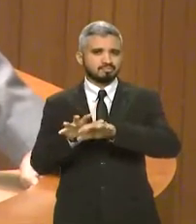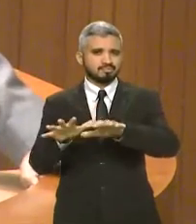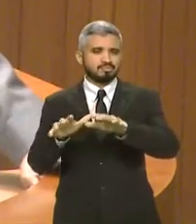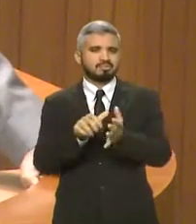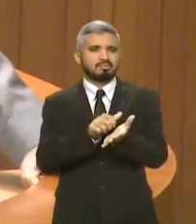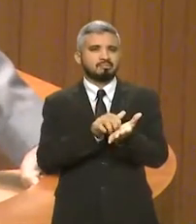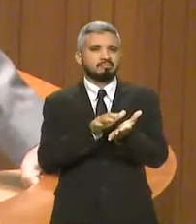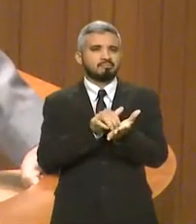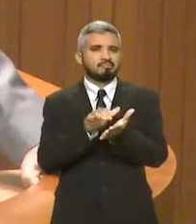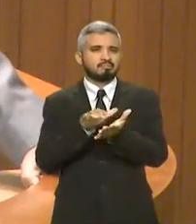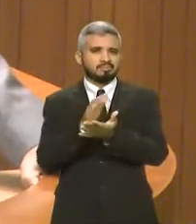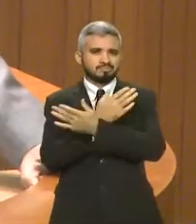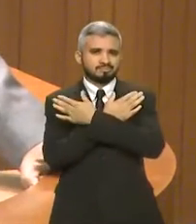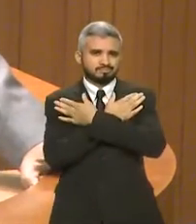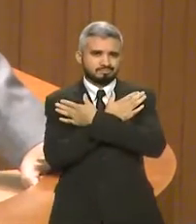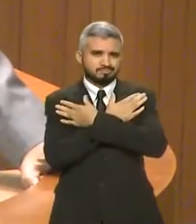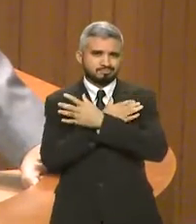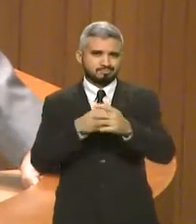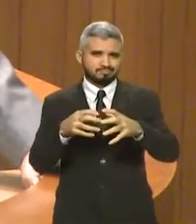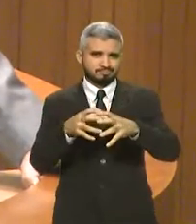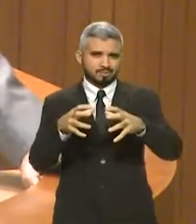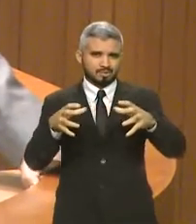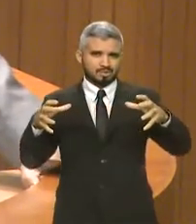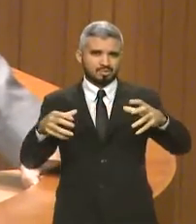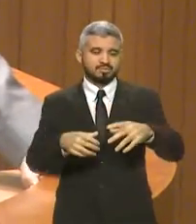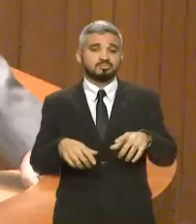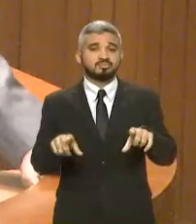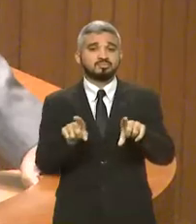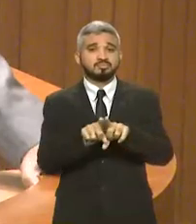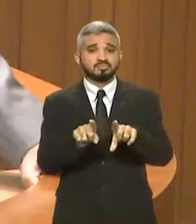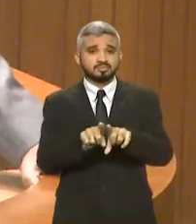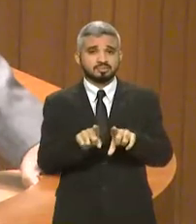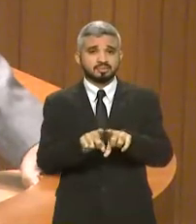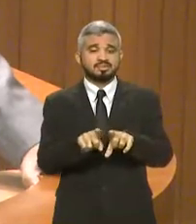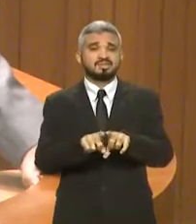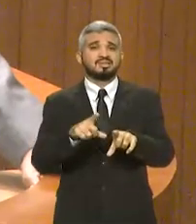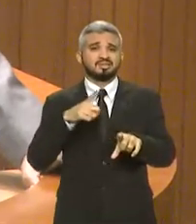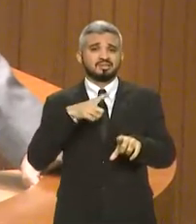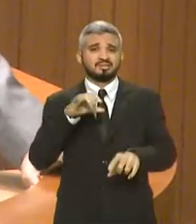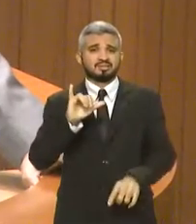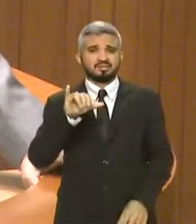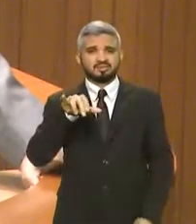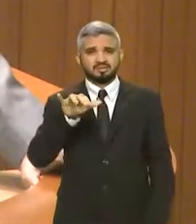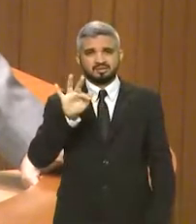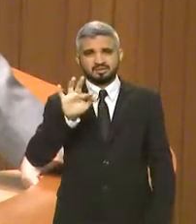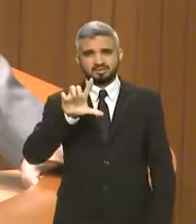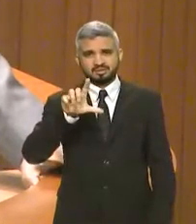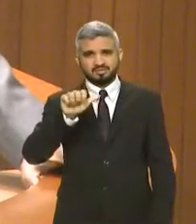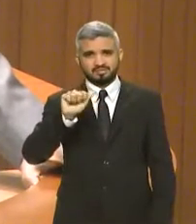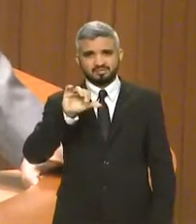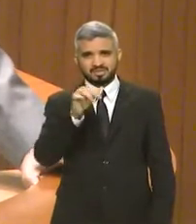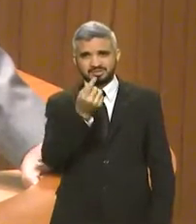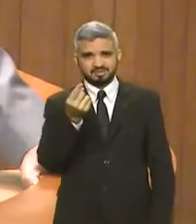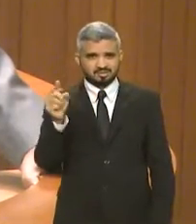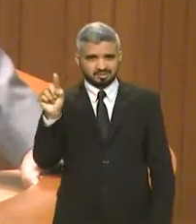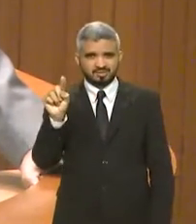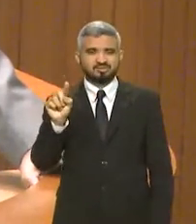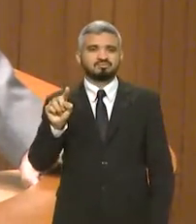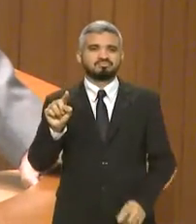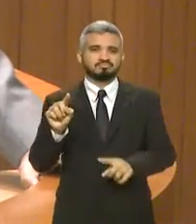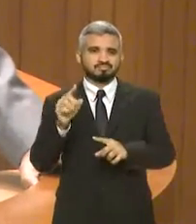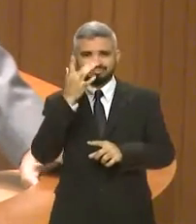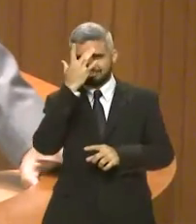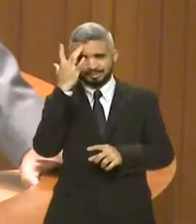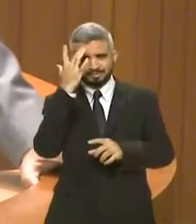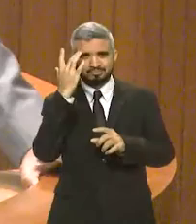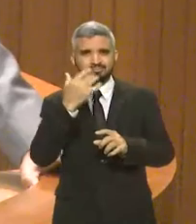a inflação, que tira cada vez mais o poder aquisitivo das pessoas, e